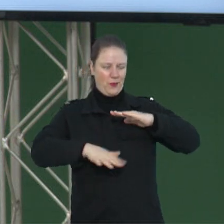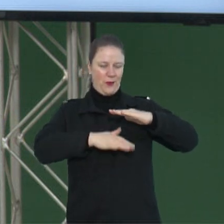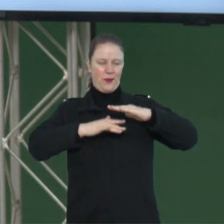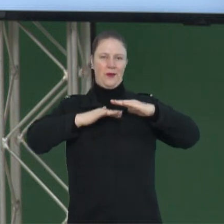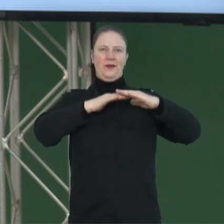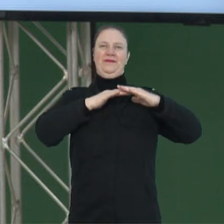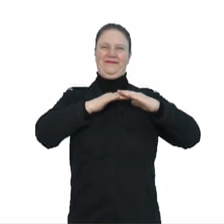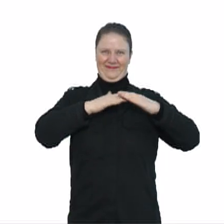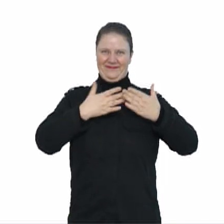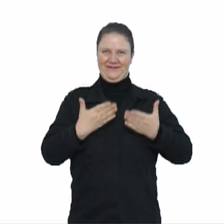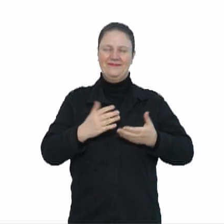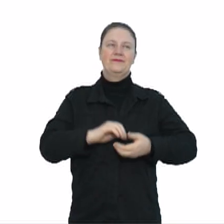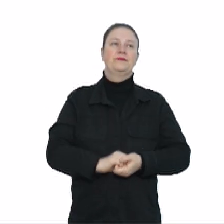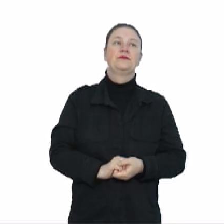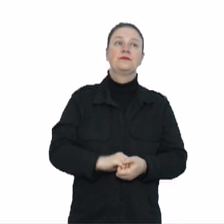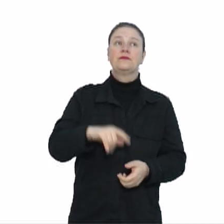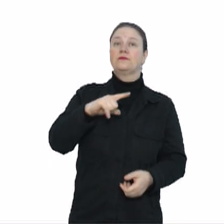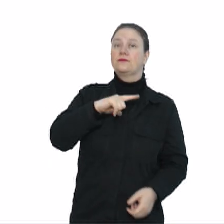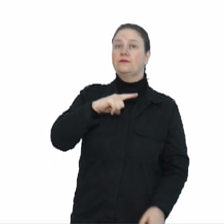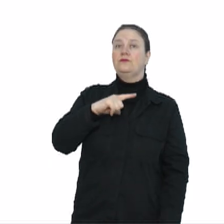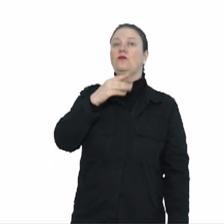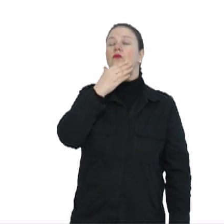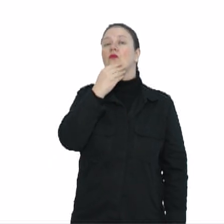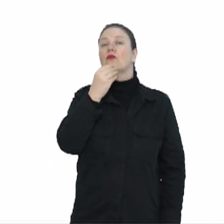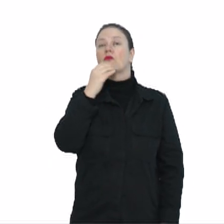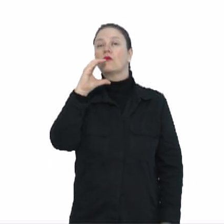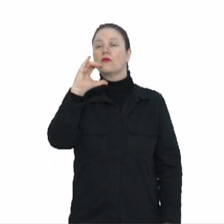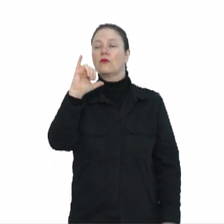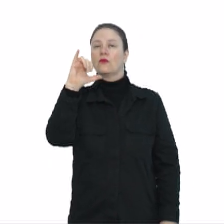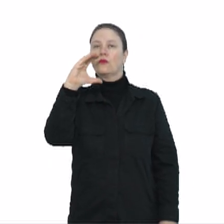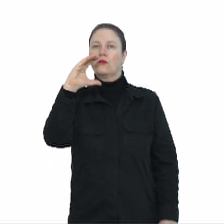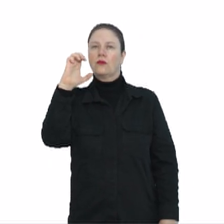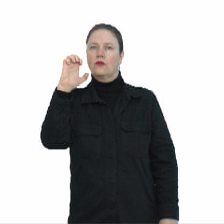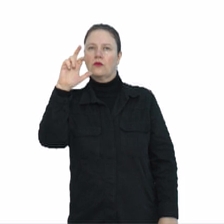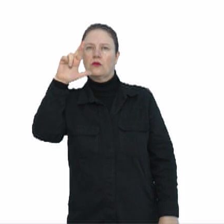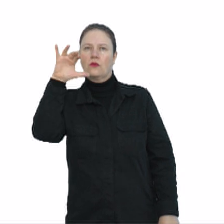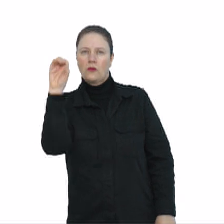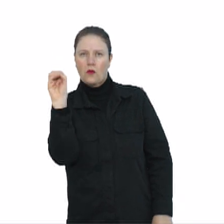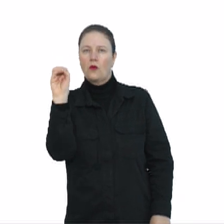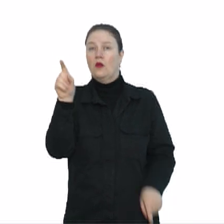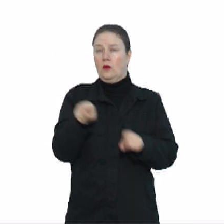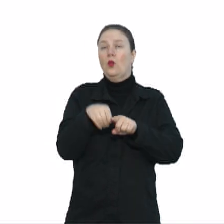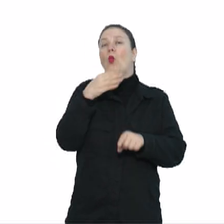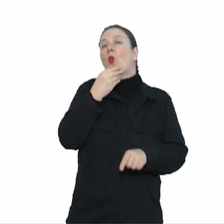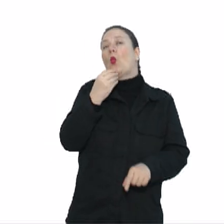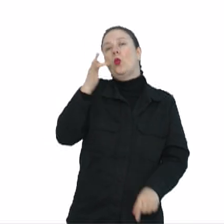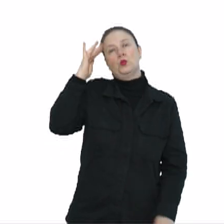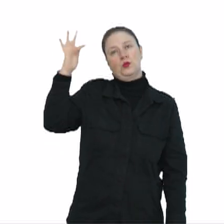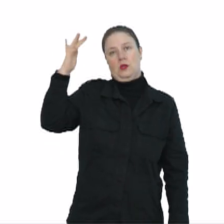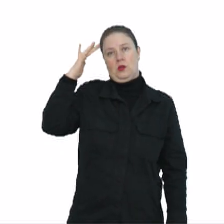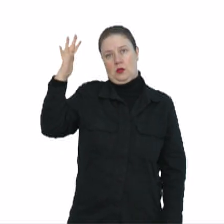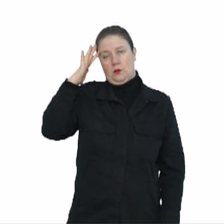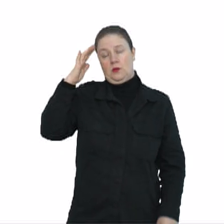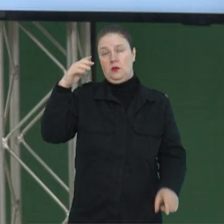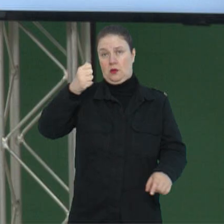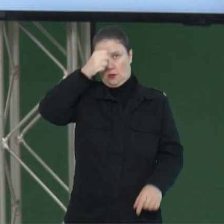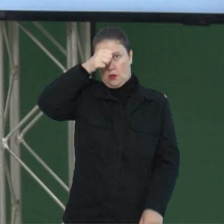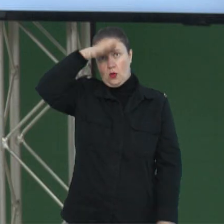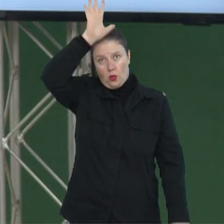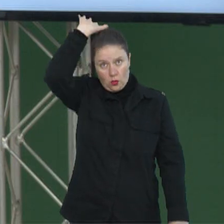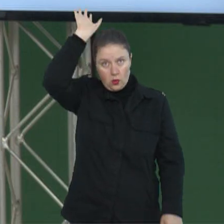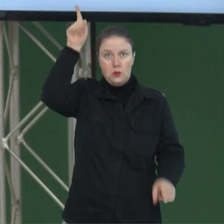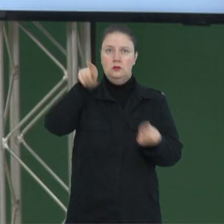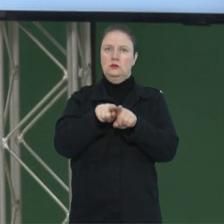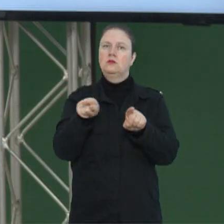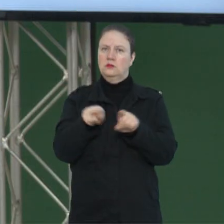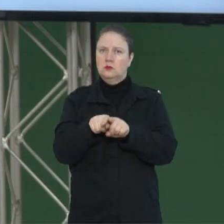Agostinho, temos o Cícero, tá, que é um filósofo romano, inclusive um dos responsáveis por levar o pensamento grego para Roma,